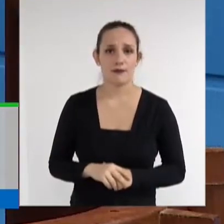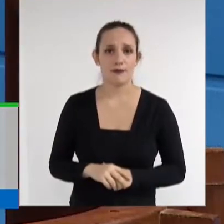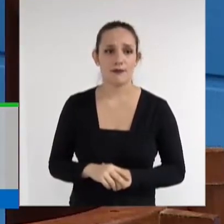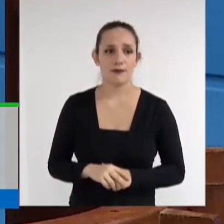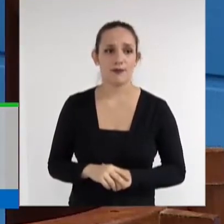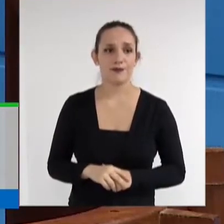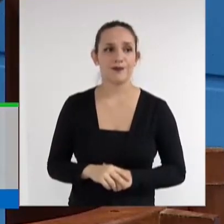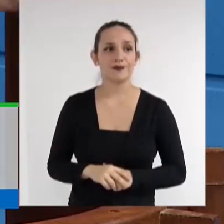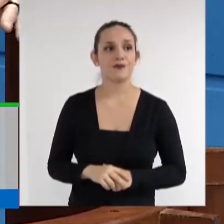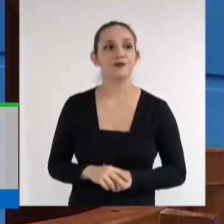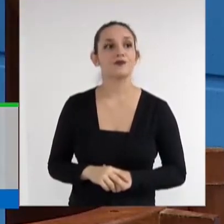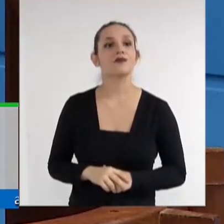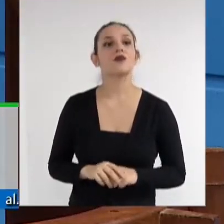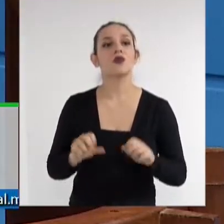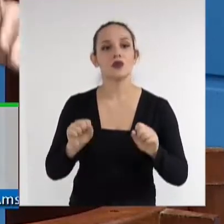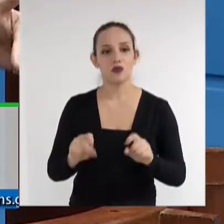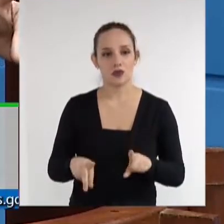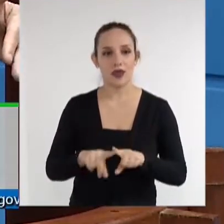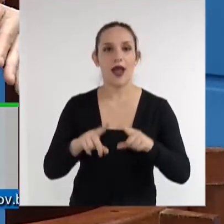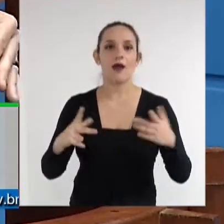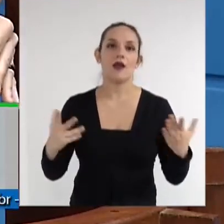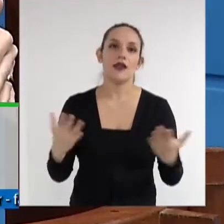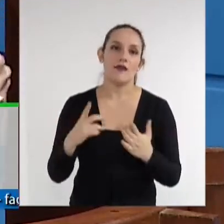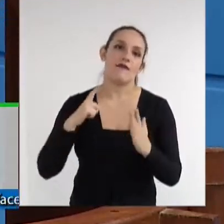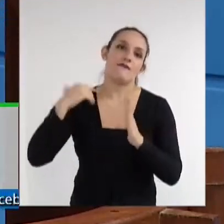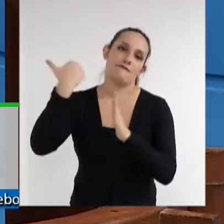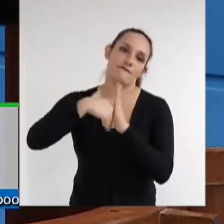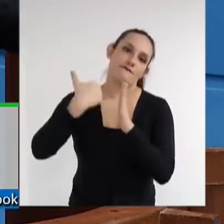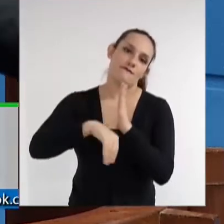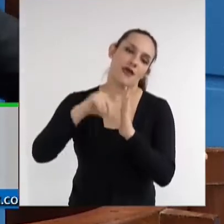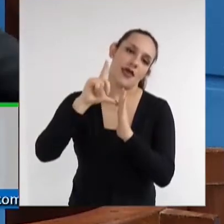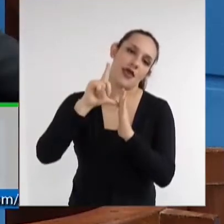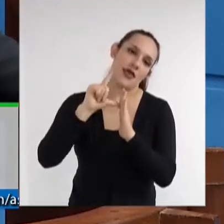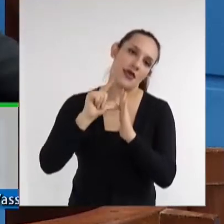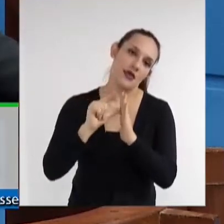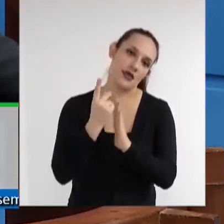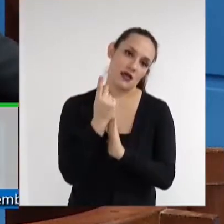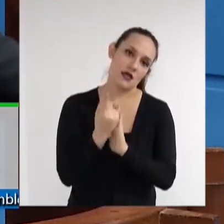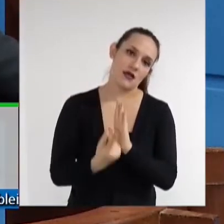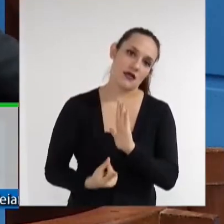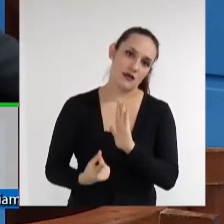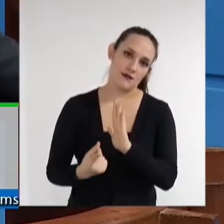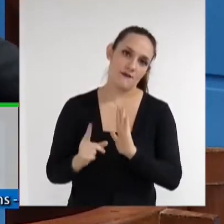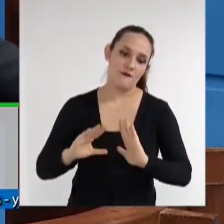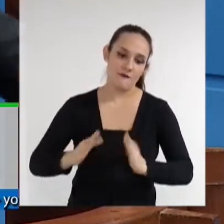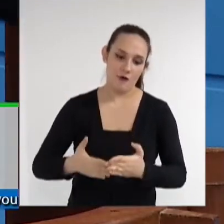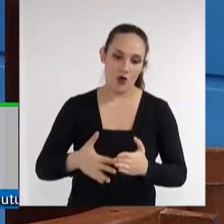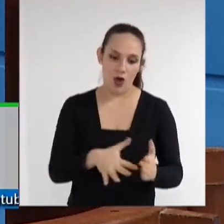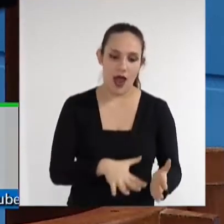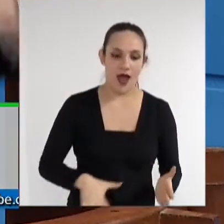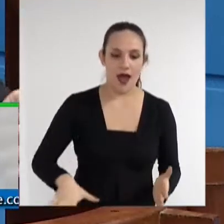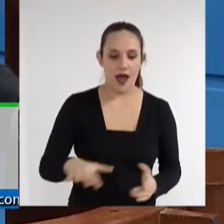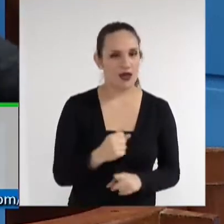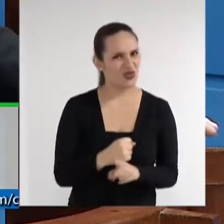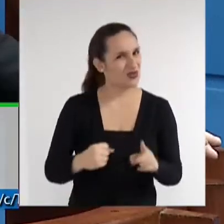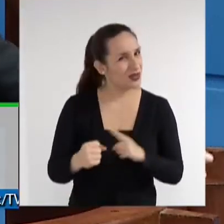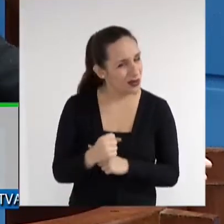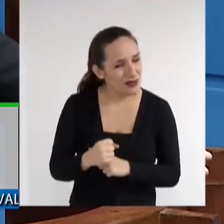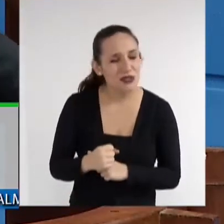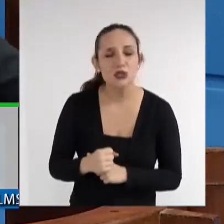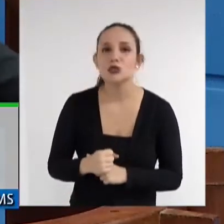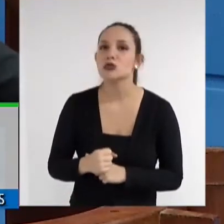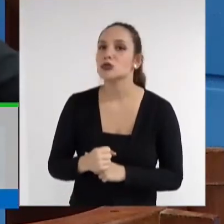E o corte dos gastos nas áreas sociais foi